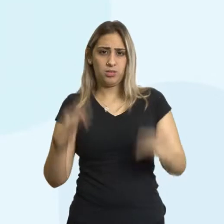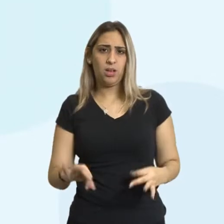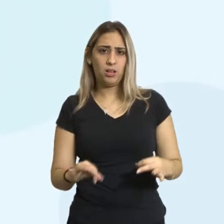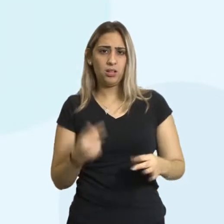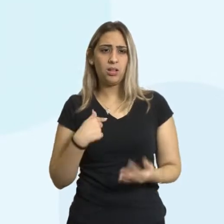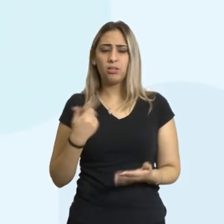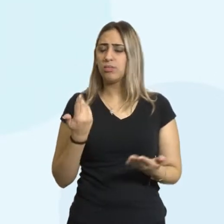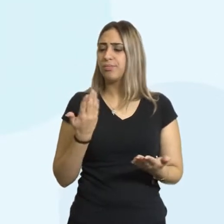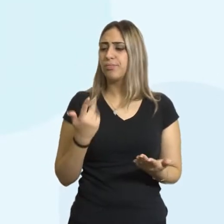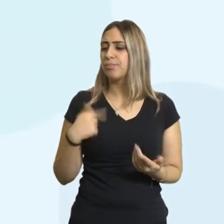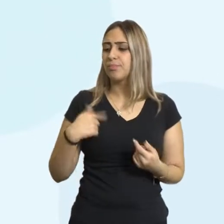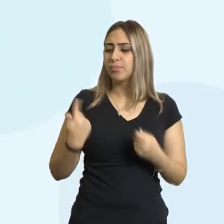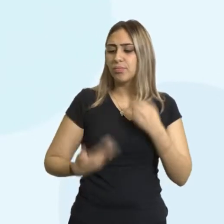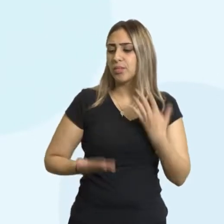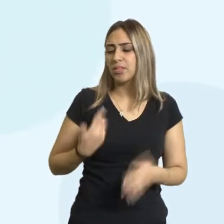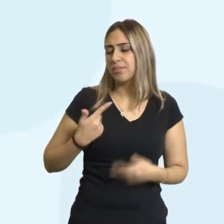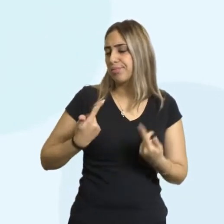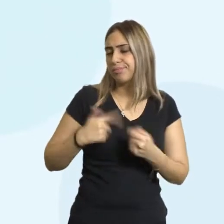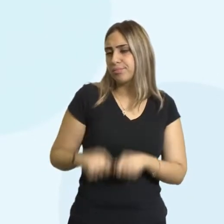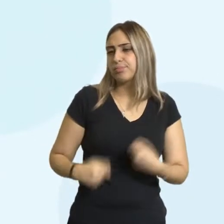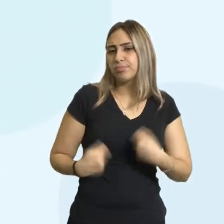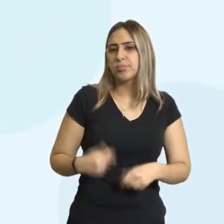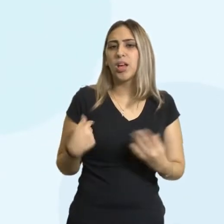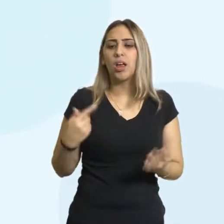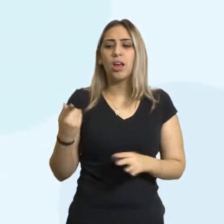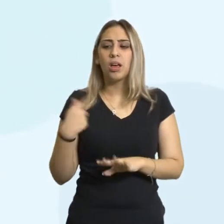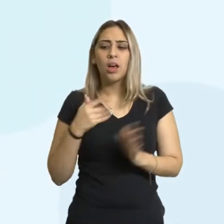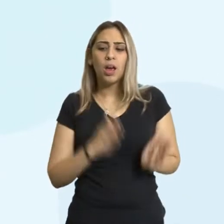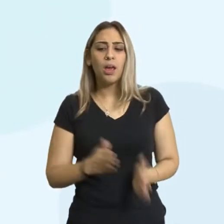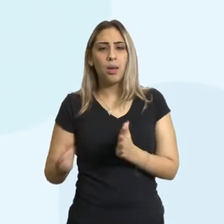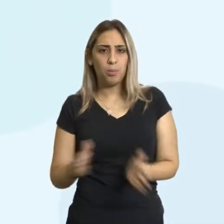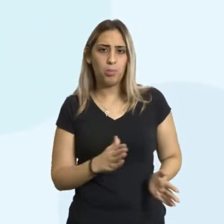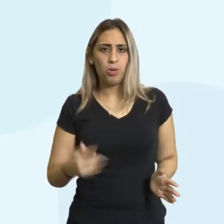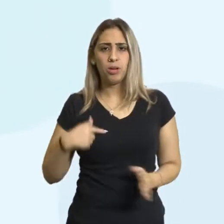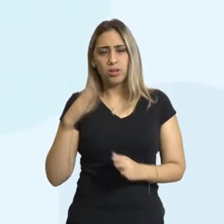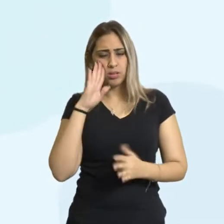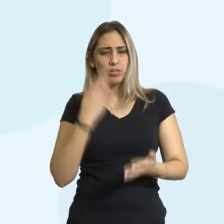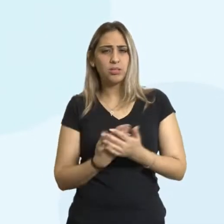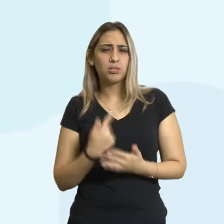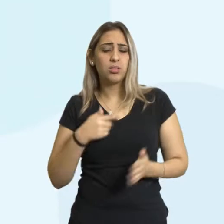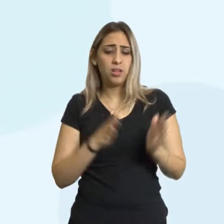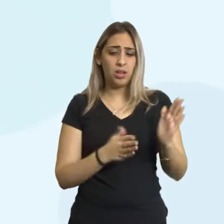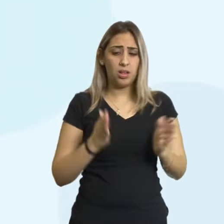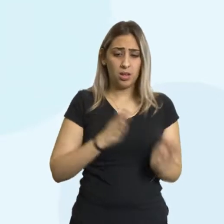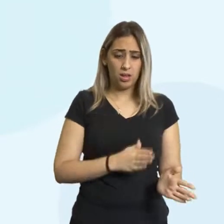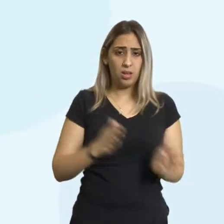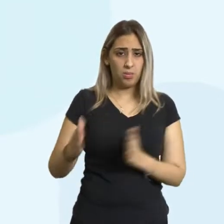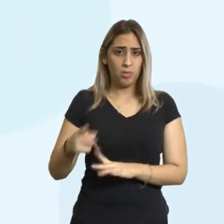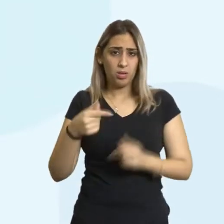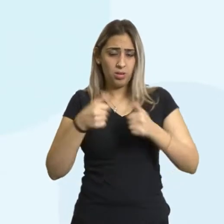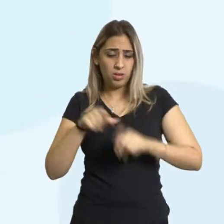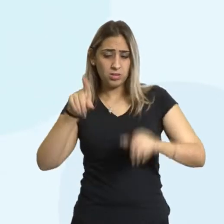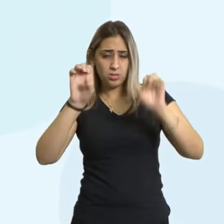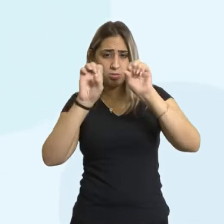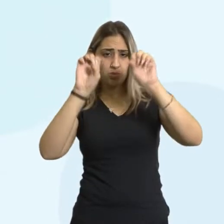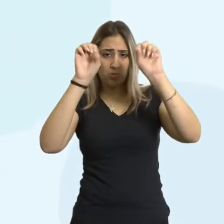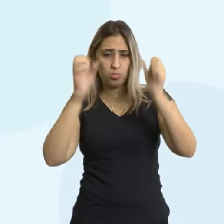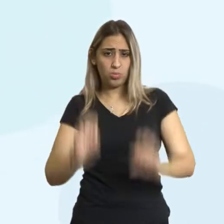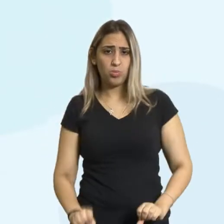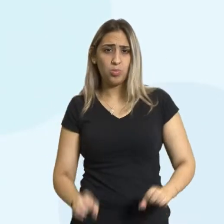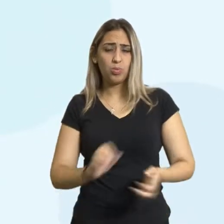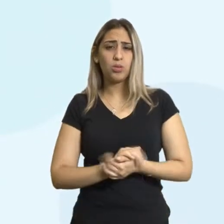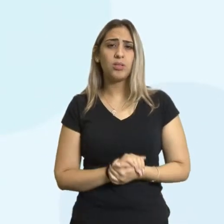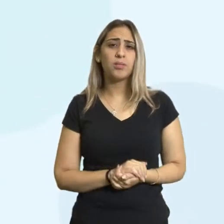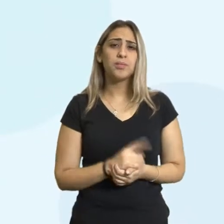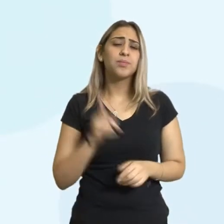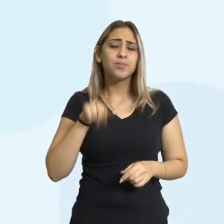independente da da época né Então tá acredita-se que na época dessa dessa escultura o modelo